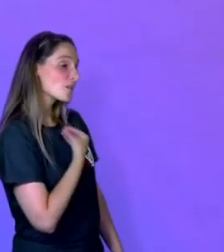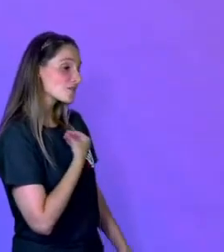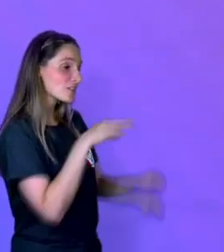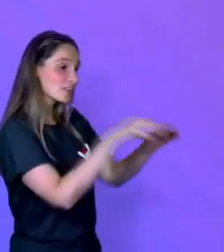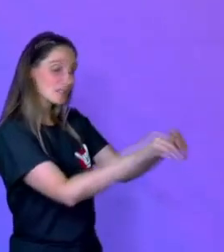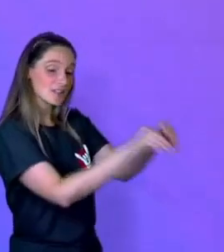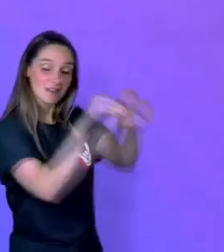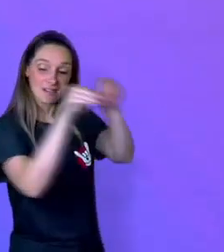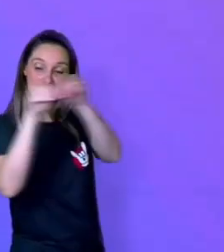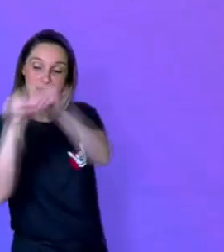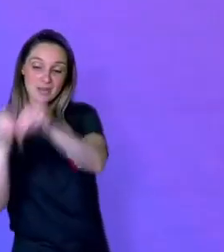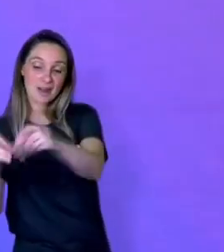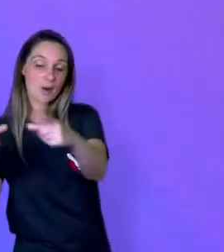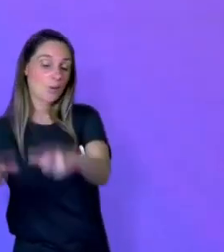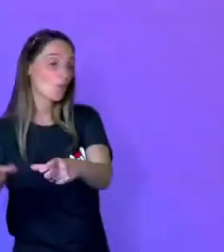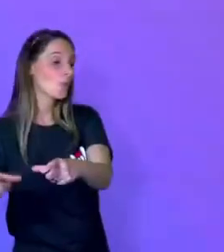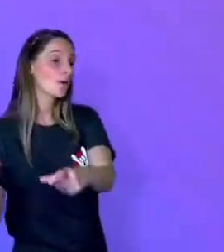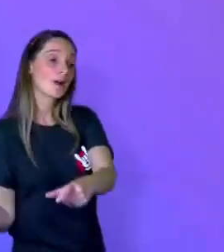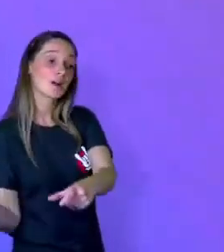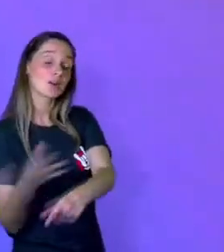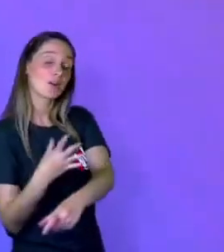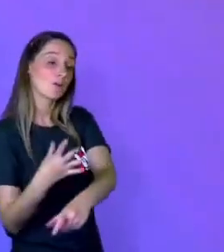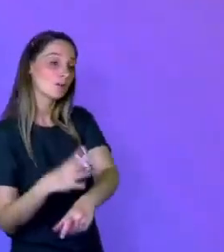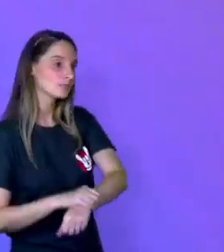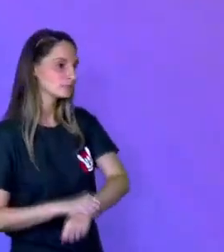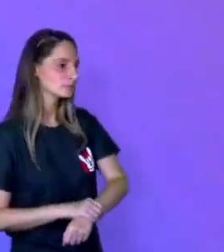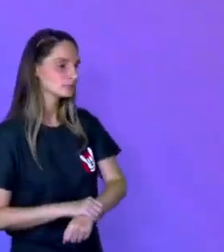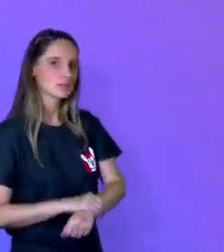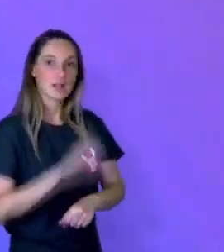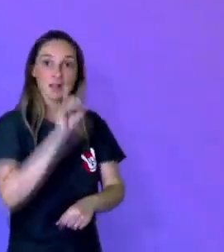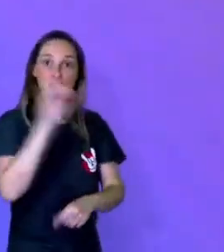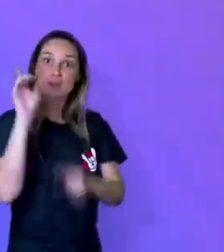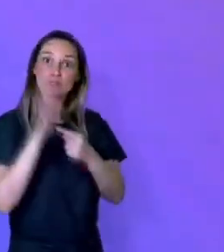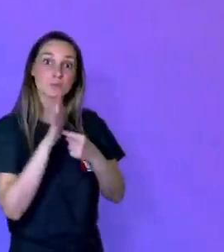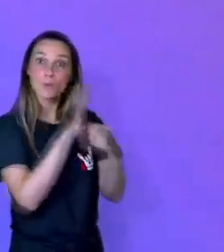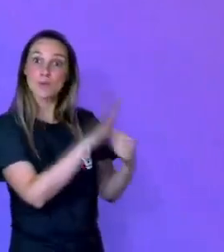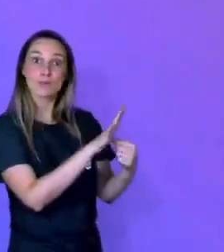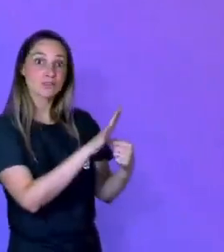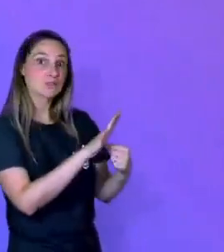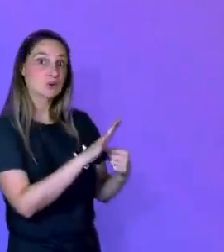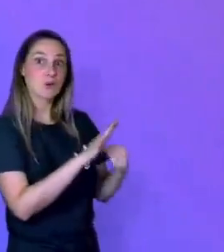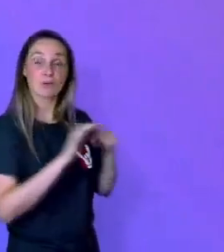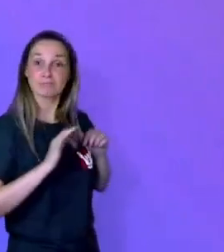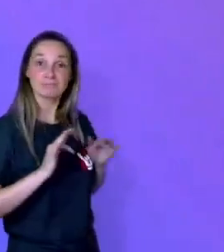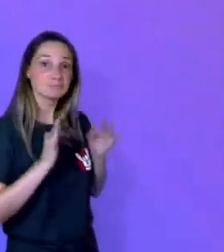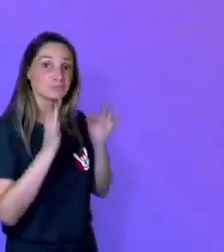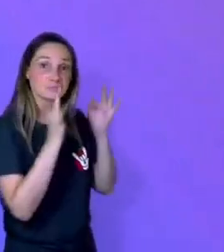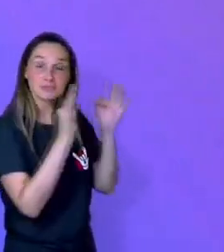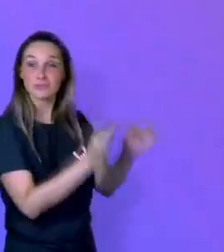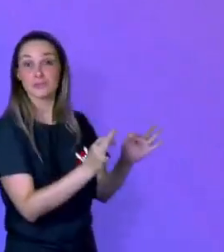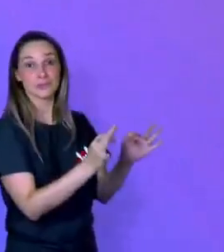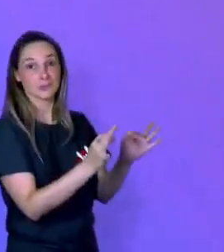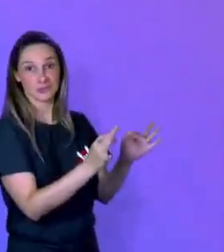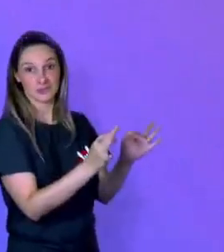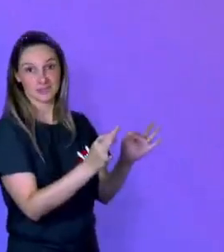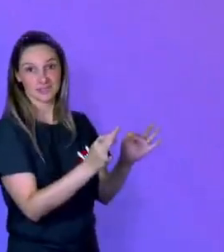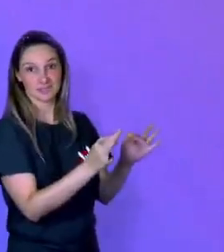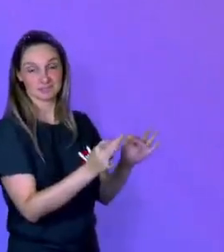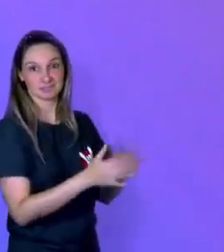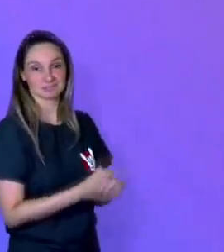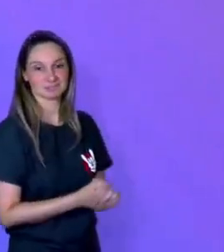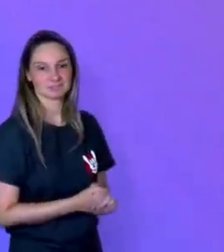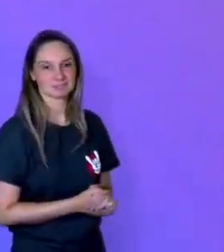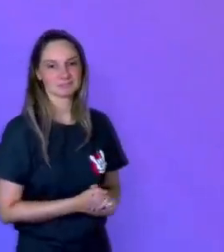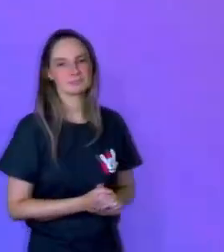do Egito para uma terra prometida que mana leite e mel. Deus falou para Moisés a fita todinha, da vida toda dele. Aí eu